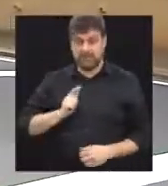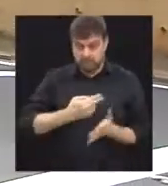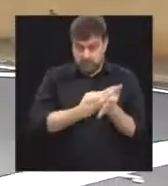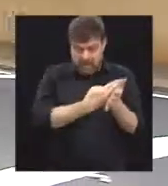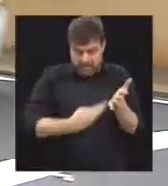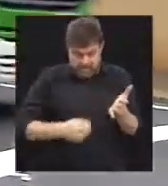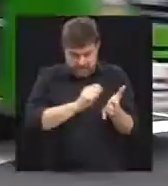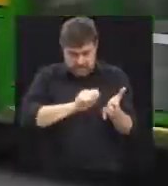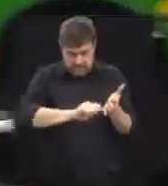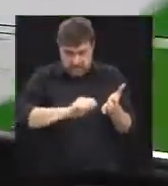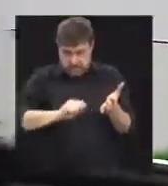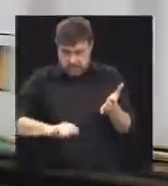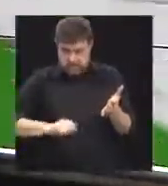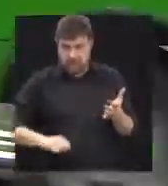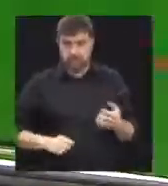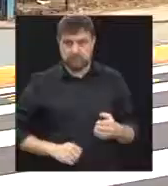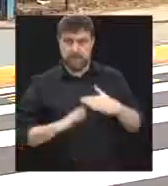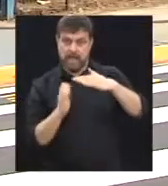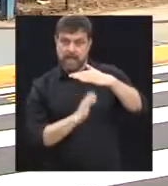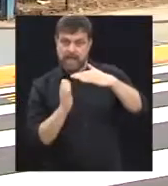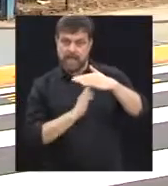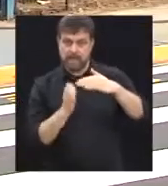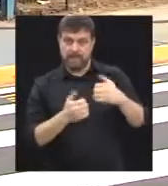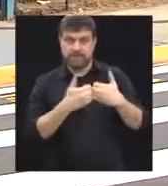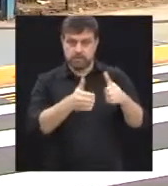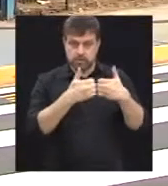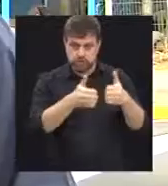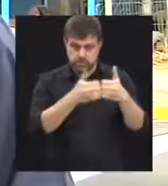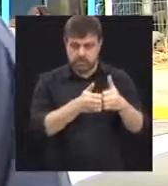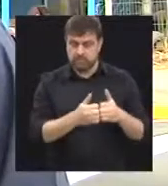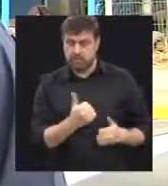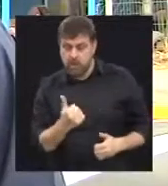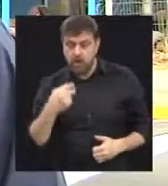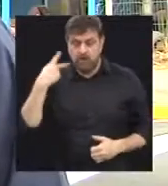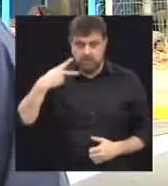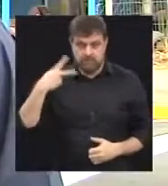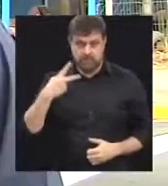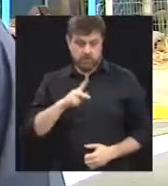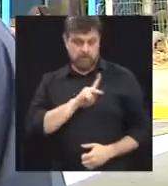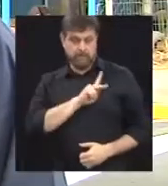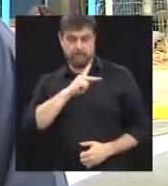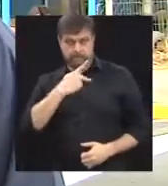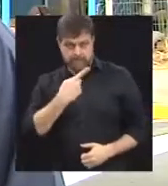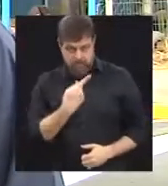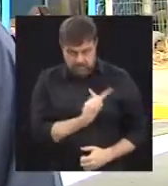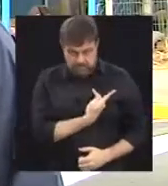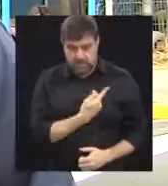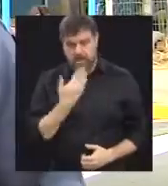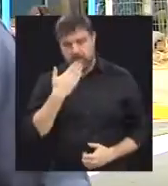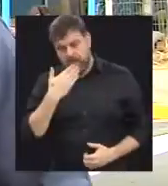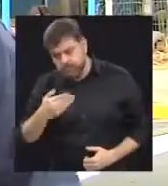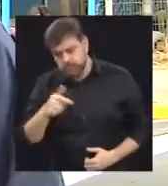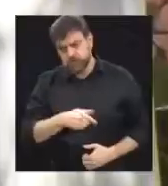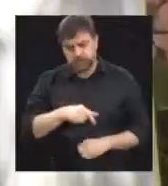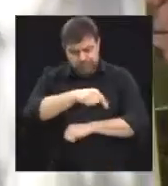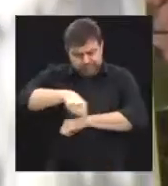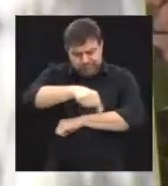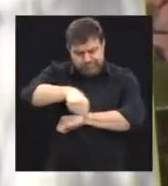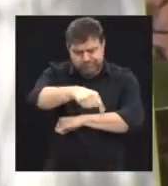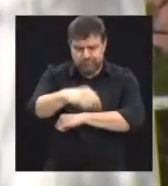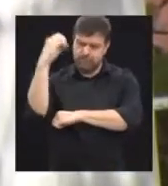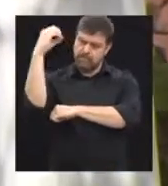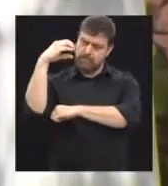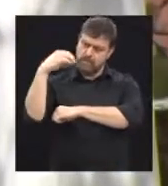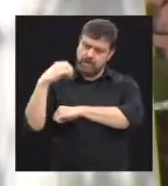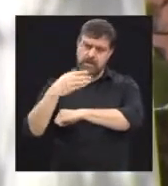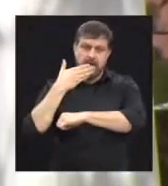requerimento protocolado na INDEC com o número 24 de 2017, o vereador Paulo Haddad solicitou uma melhor sinalização em frente